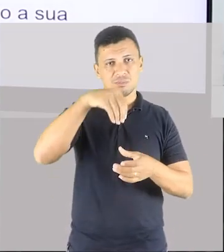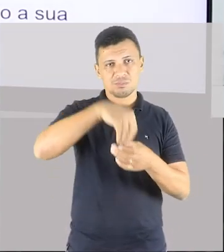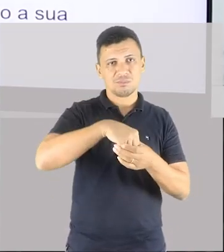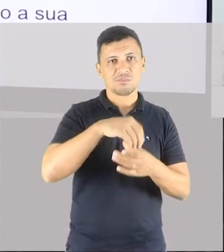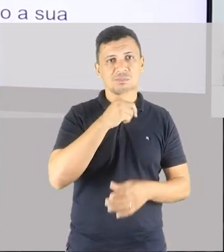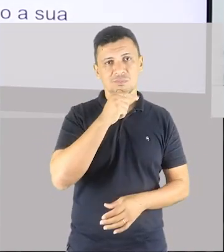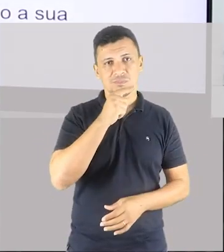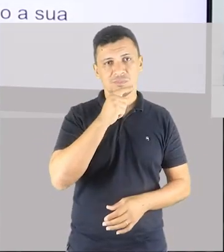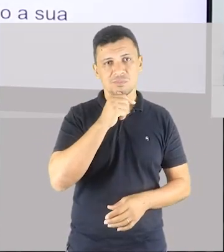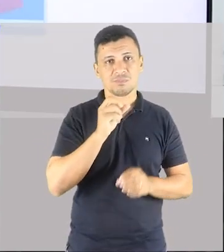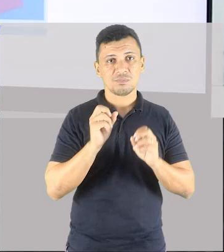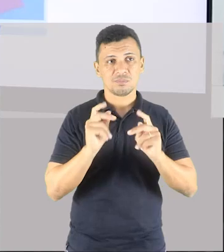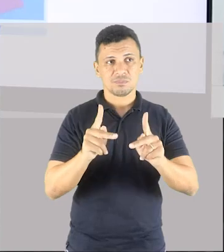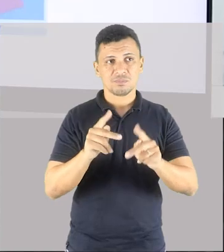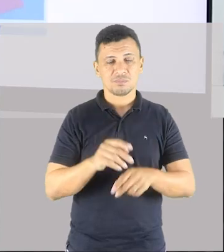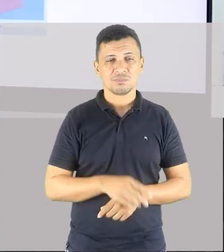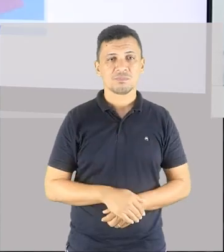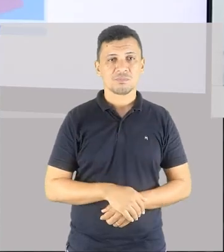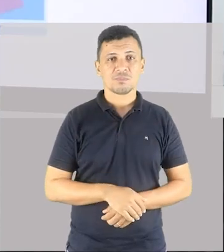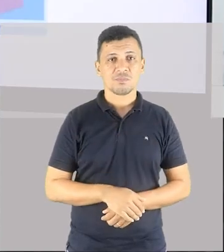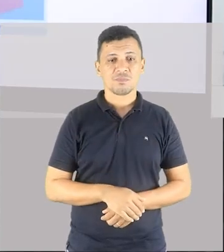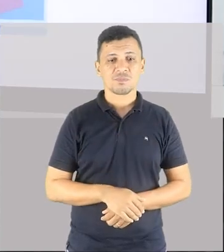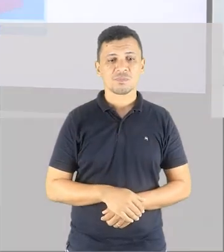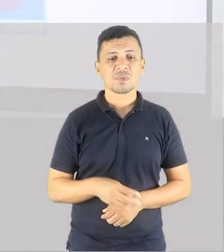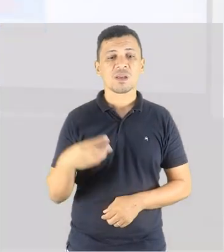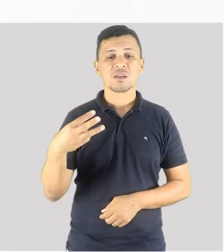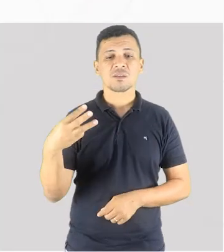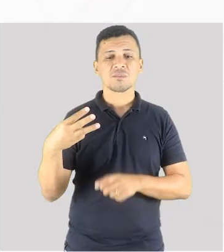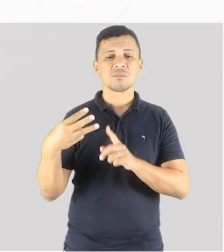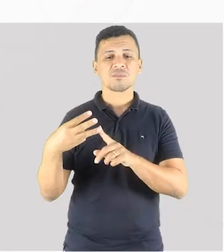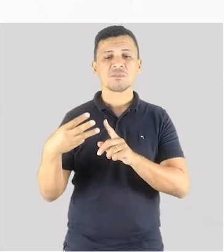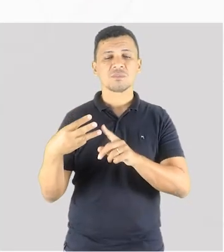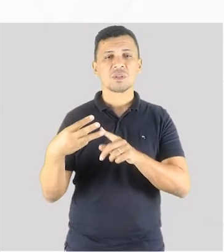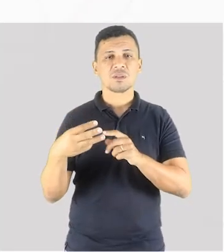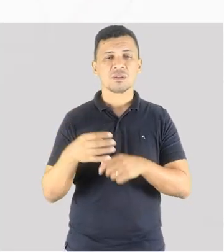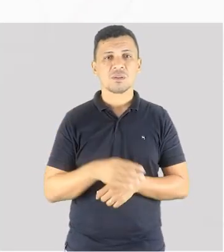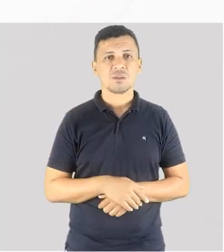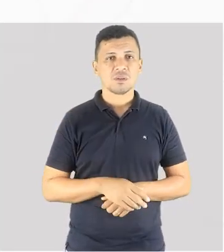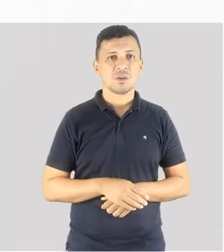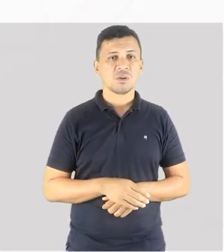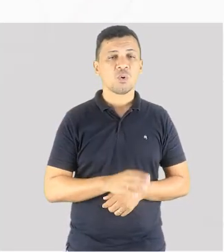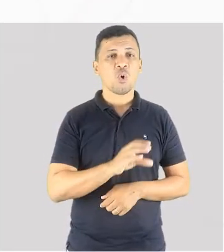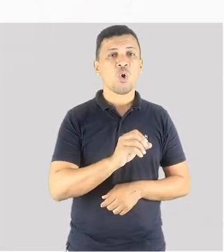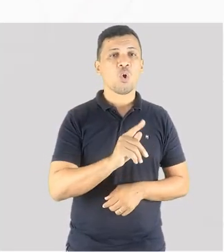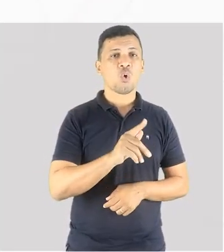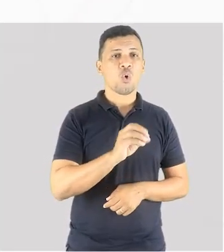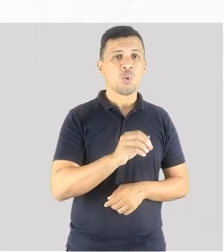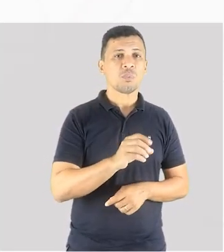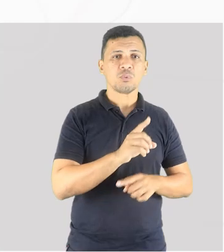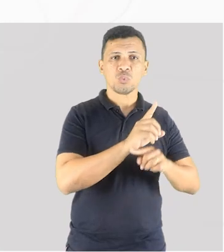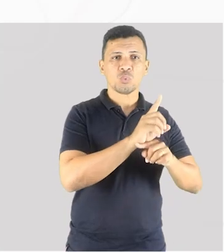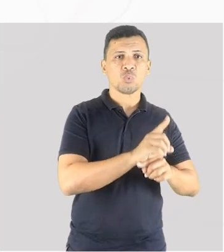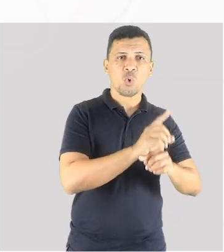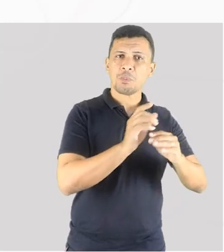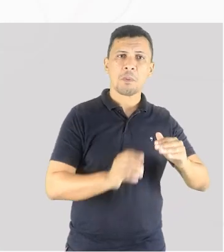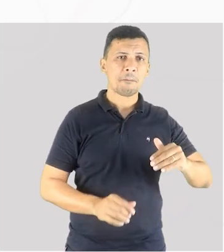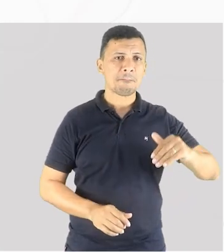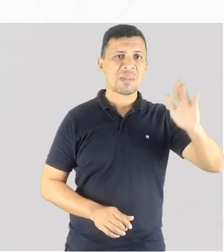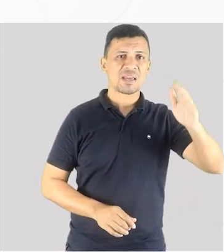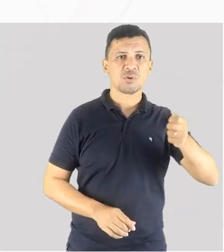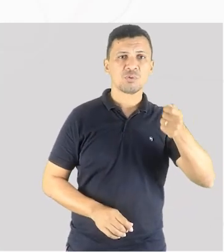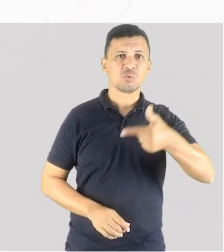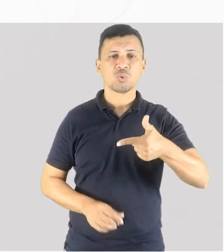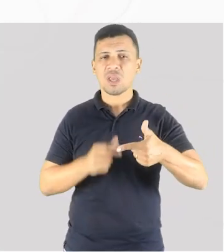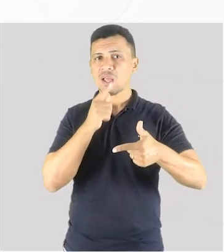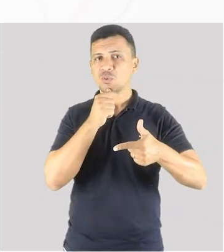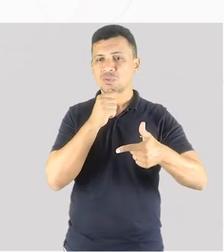bom? E o terceiro, quando a densidade do corpo é maior do que a do líquido, que ele vai afundar e vai